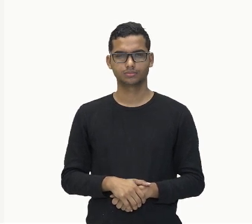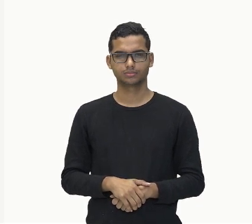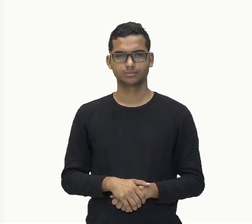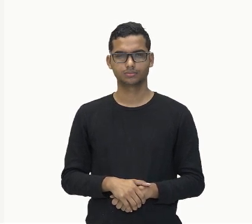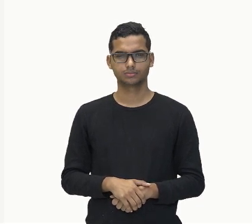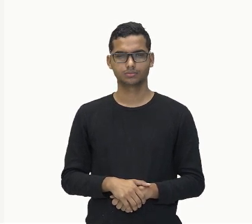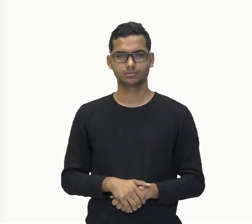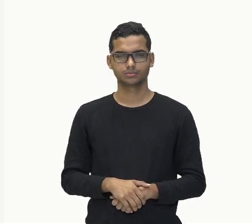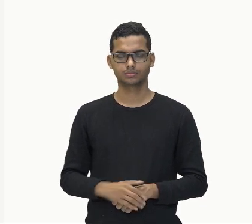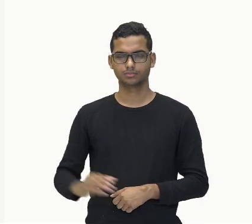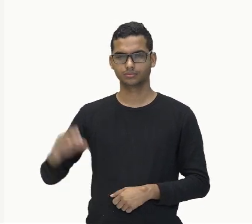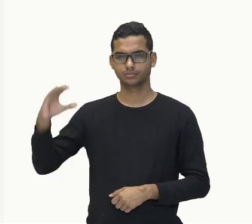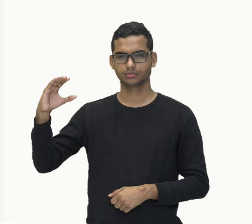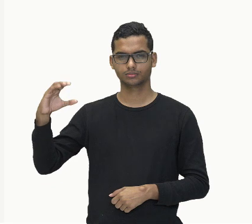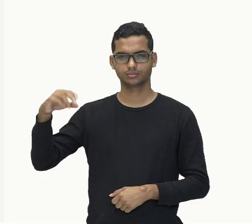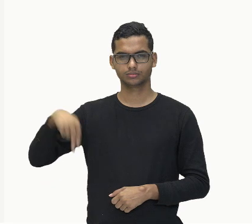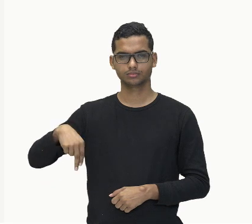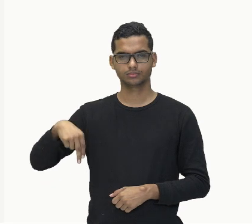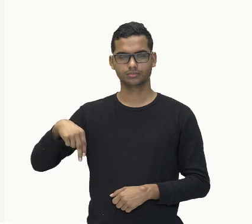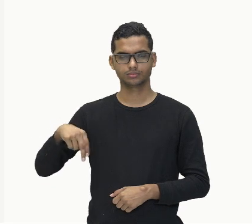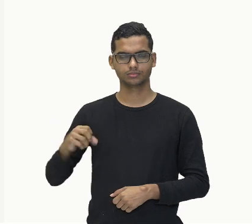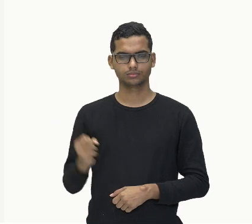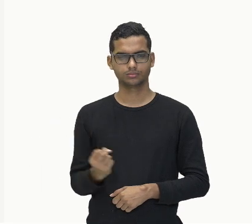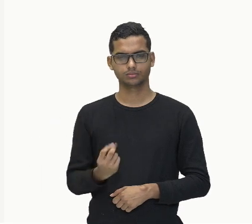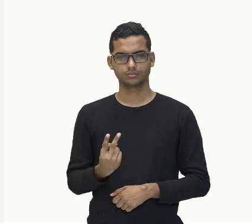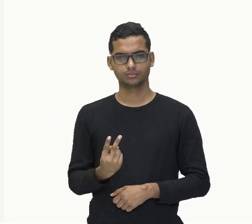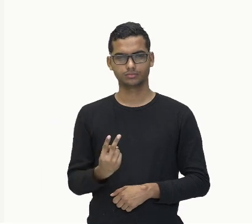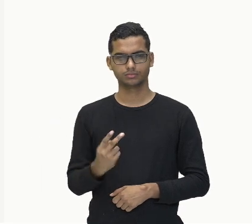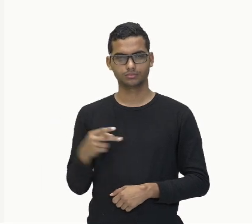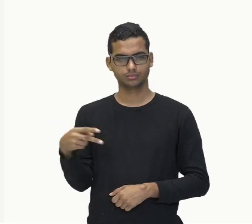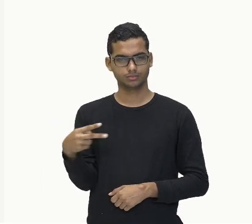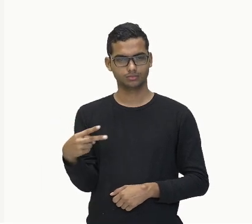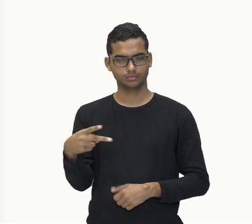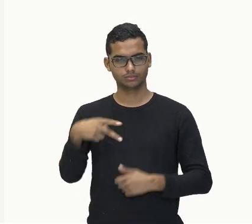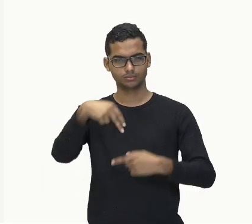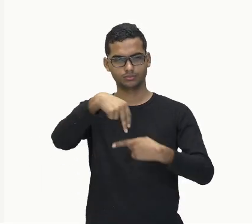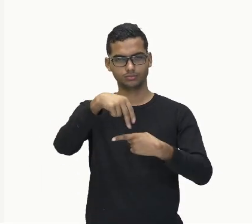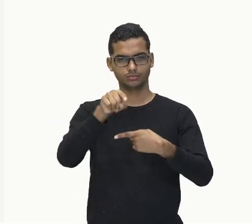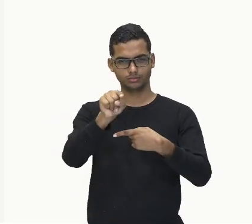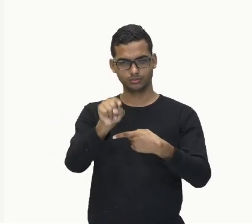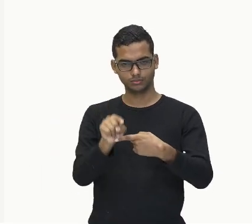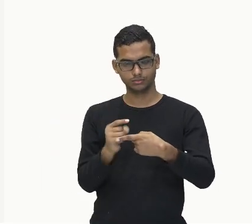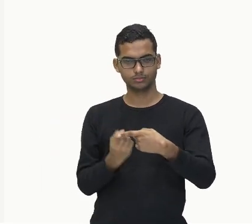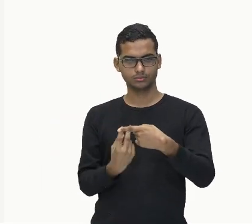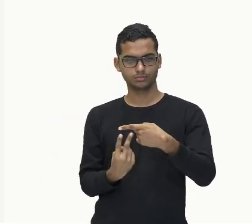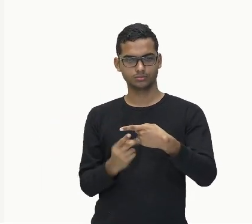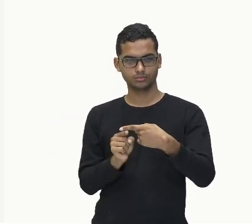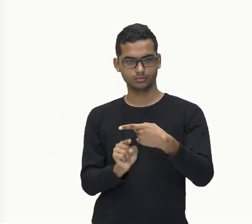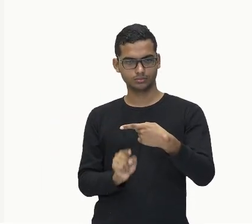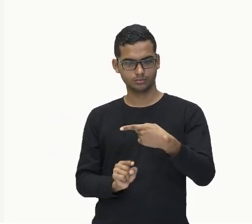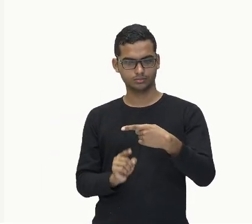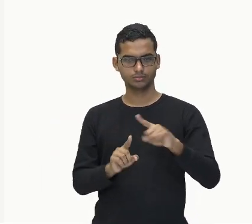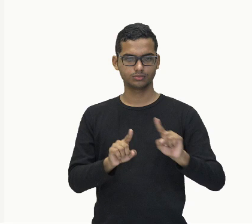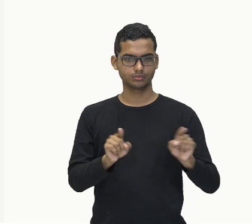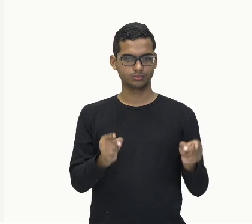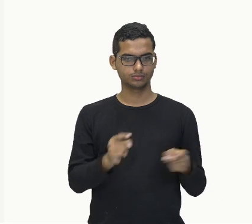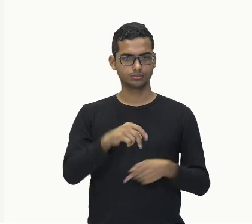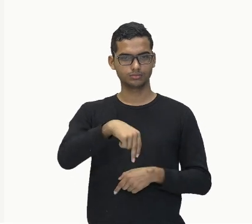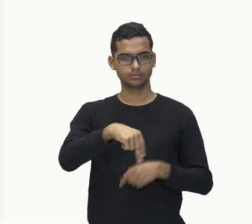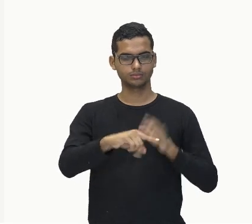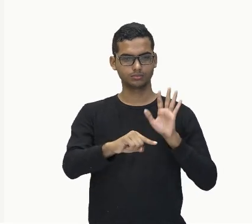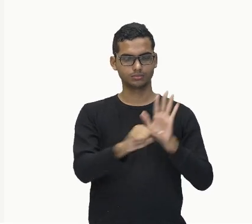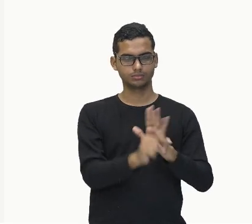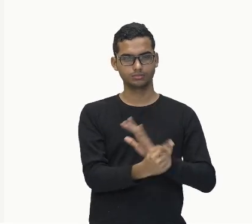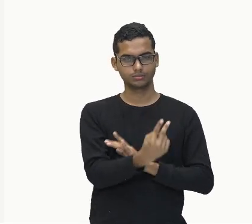c de n tomados 2 a 2 igual a n fatorial sobre 2 fatorial vezes n menos 2